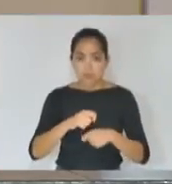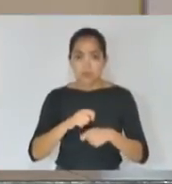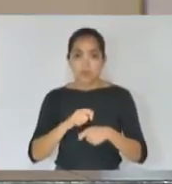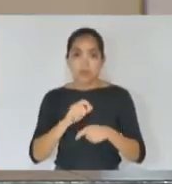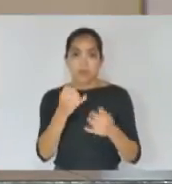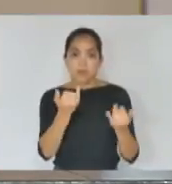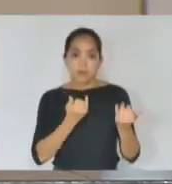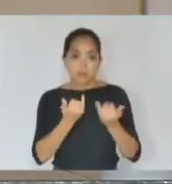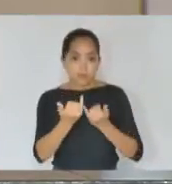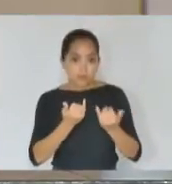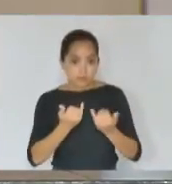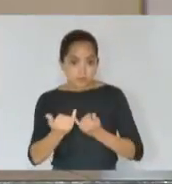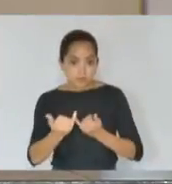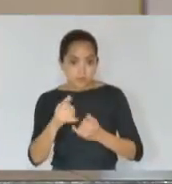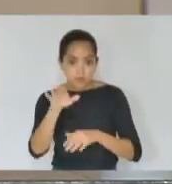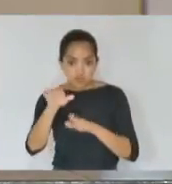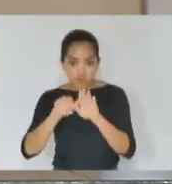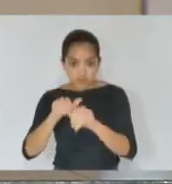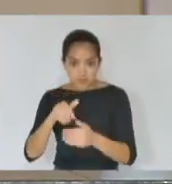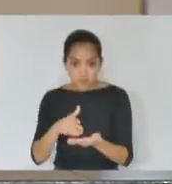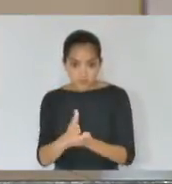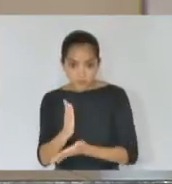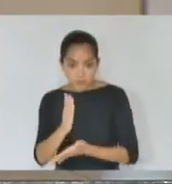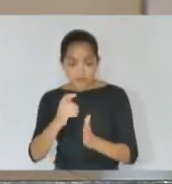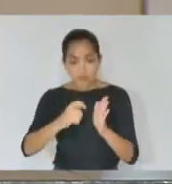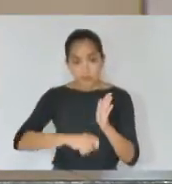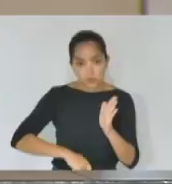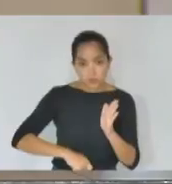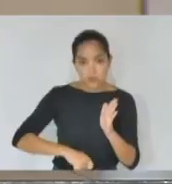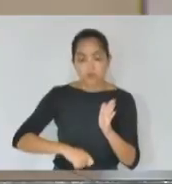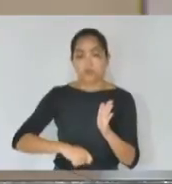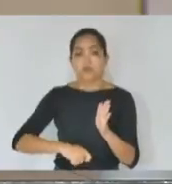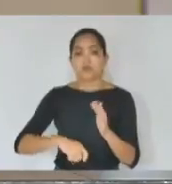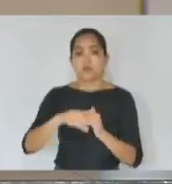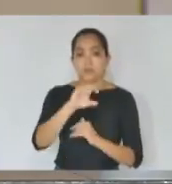da convocação dos candidatos aprovados no concurso público edital